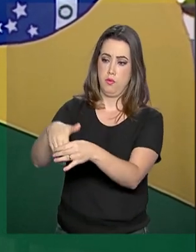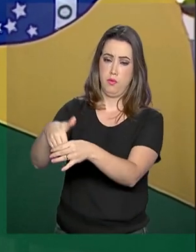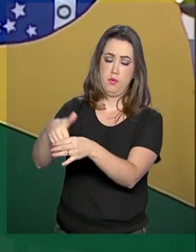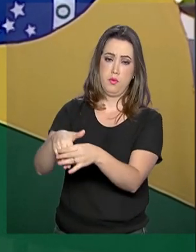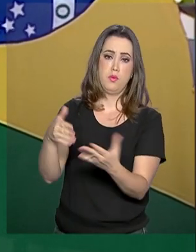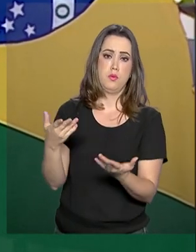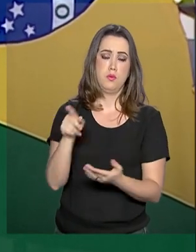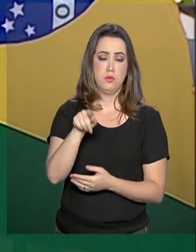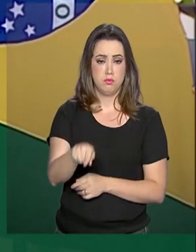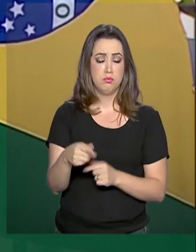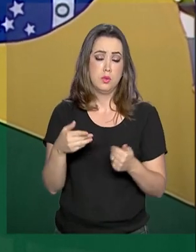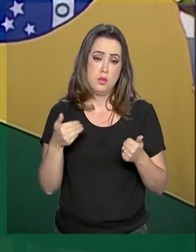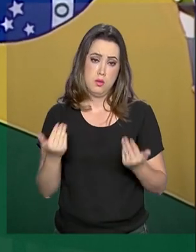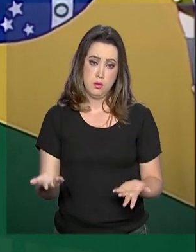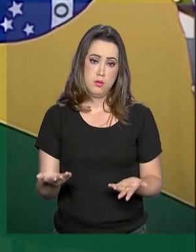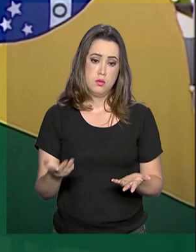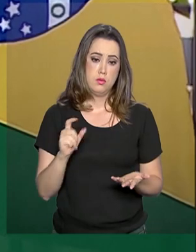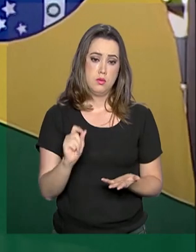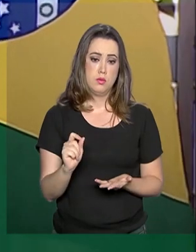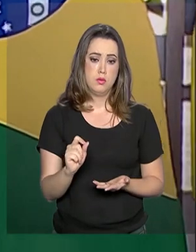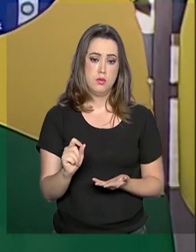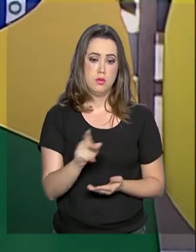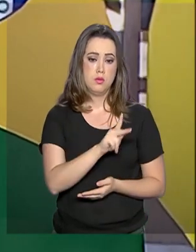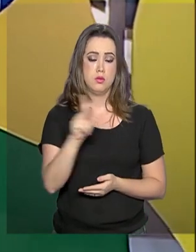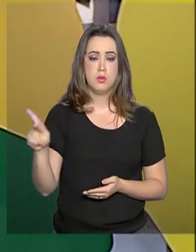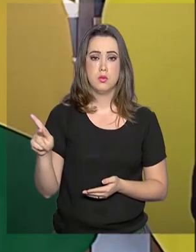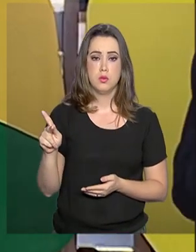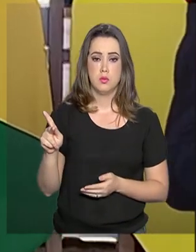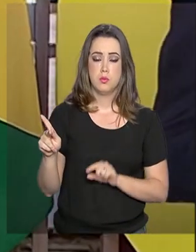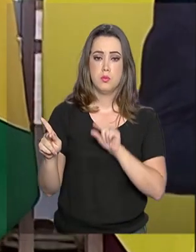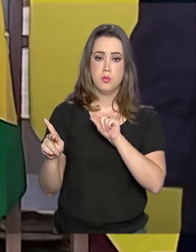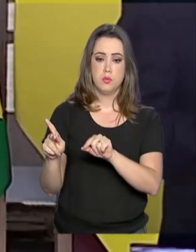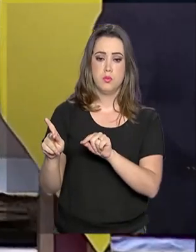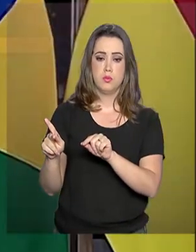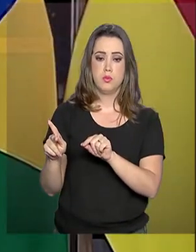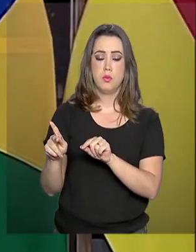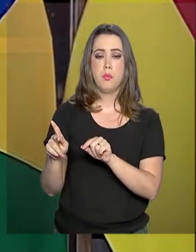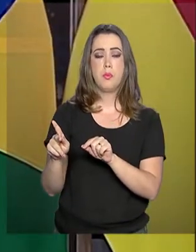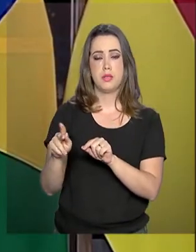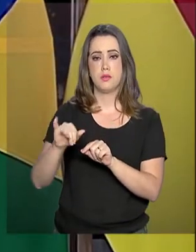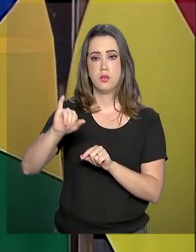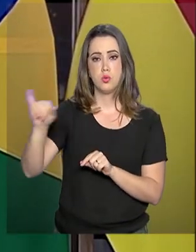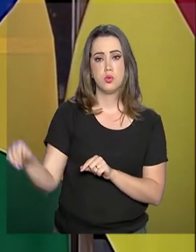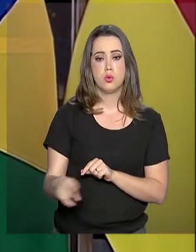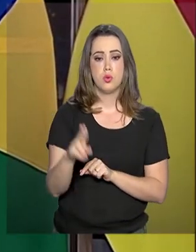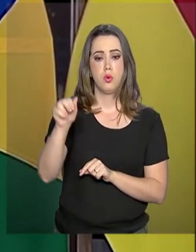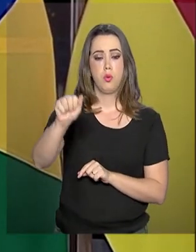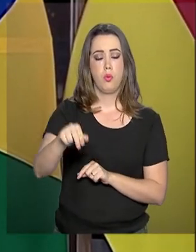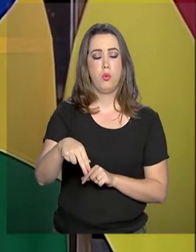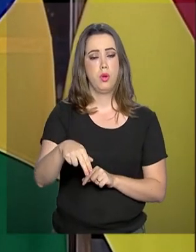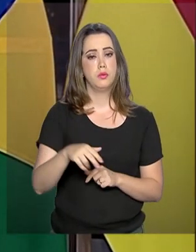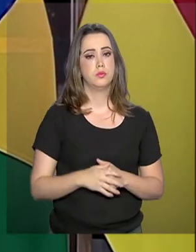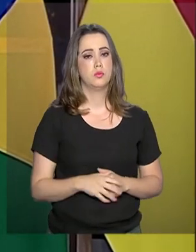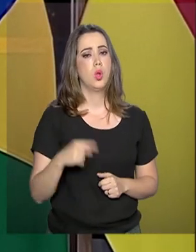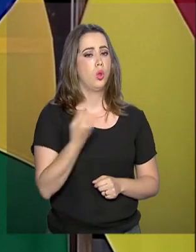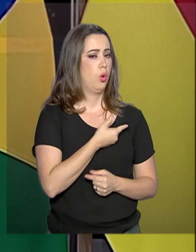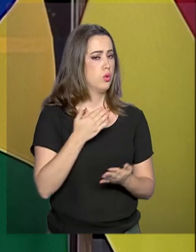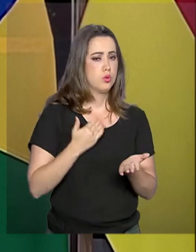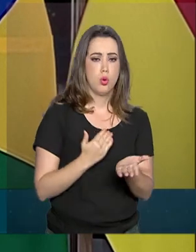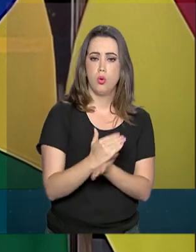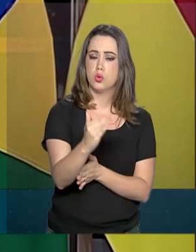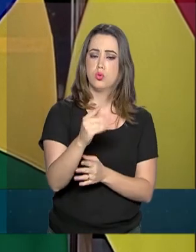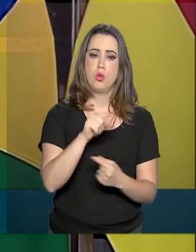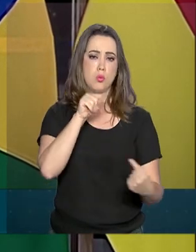oposição nessa questão aí ô ô ô presidente continua com uma perspectiva concreta de chegarmos a uma revolução